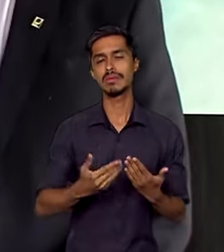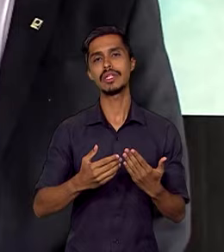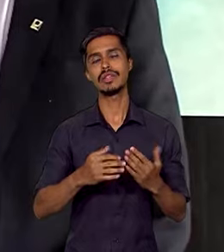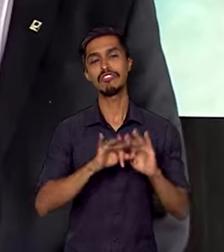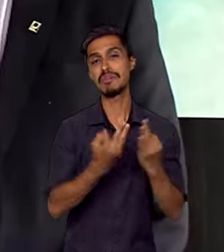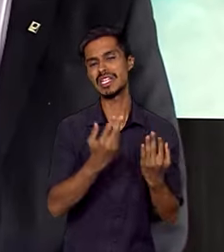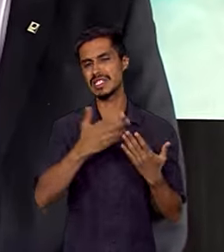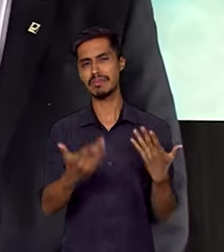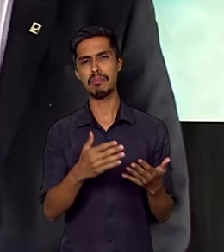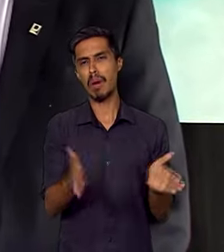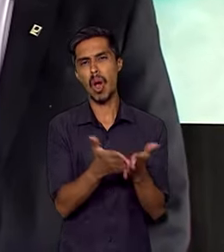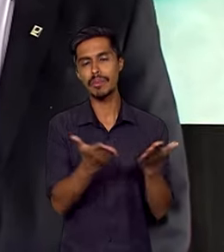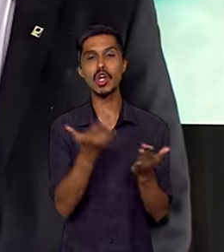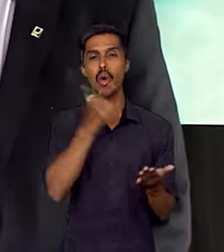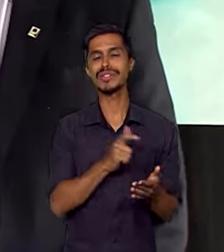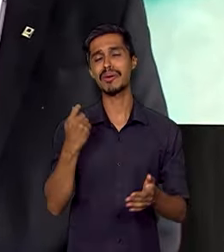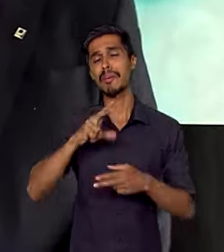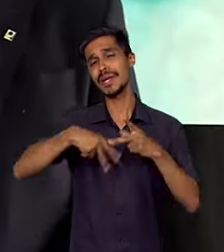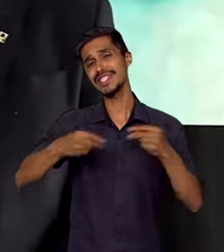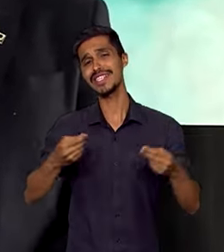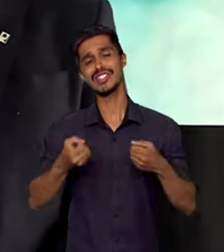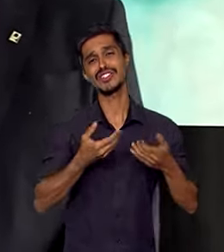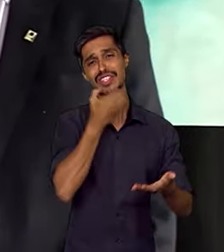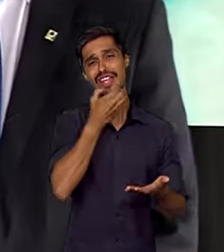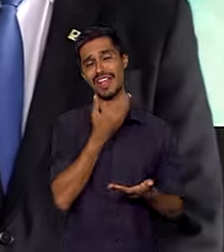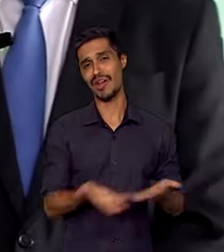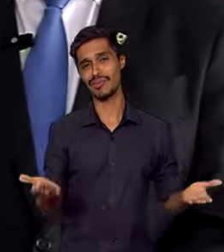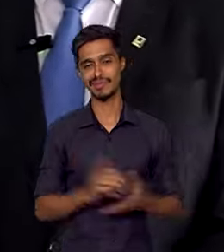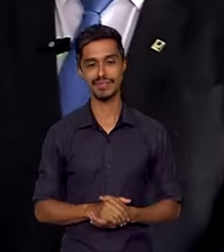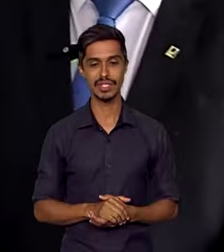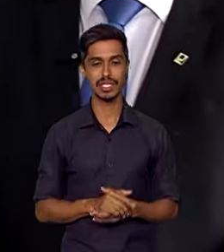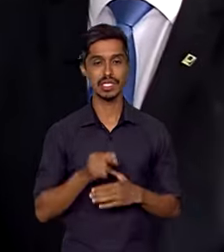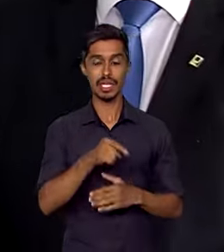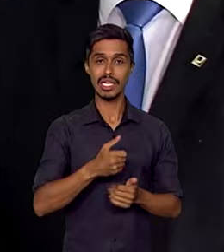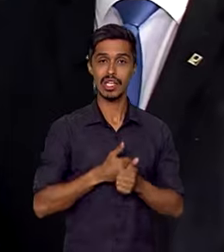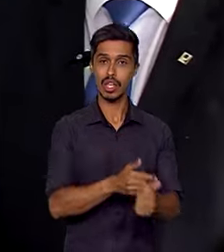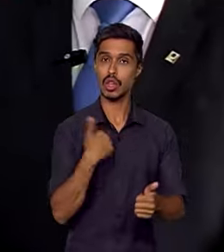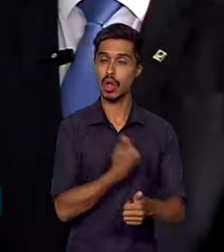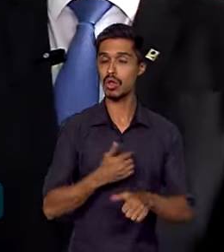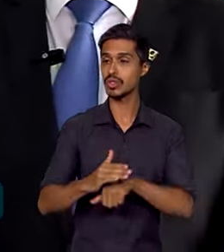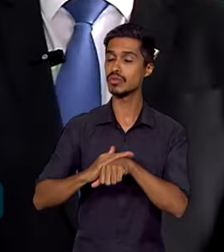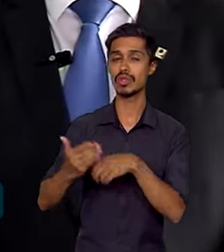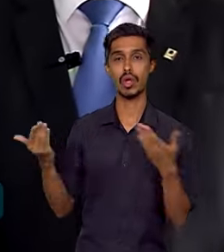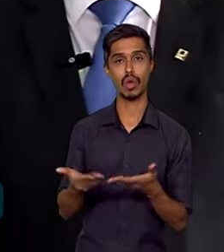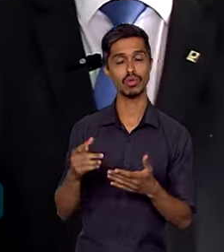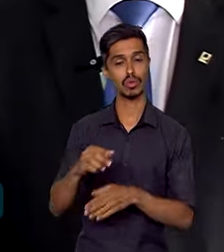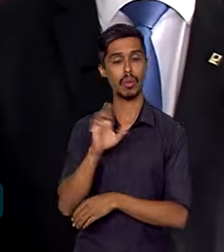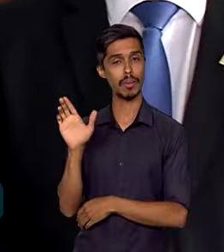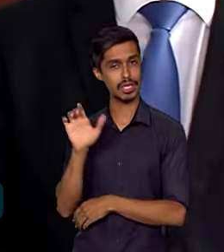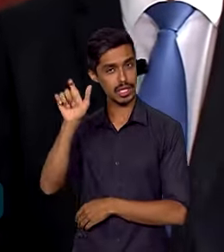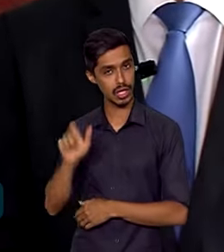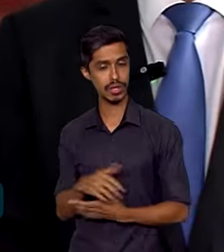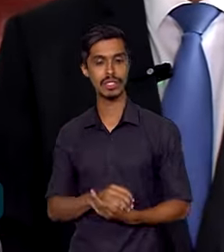possam ter a oportunidade de ganhar o seu presente de Natal, né? E é nessa direção que nós conversamos hoje com o presidente